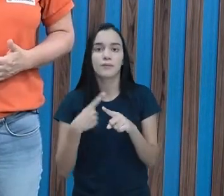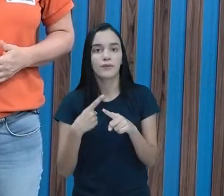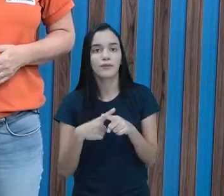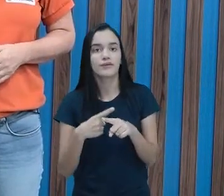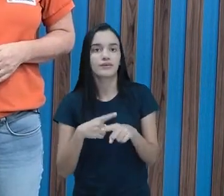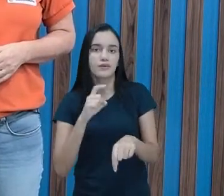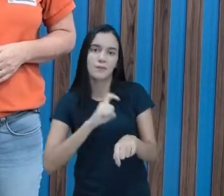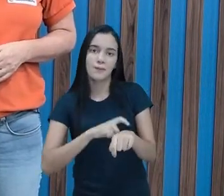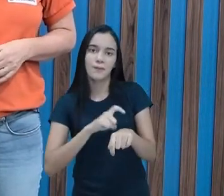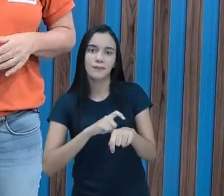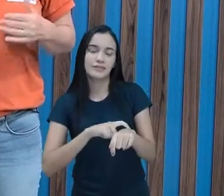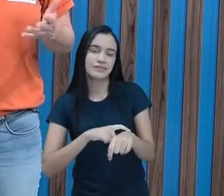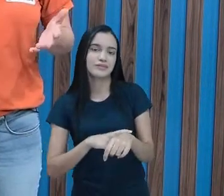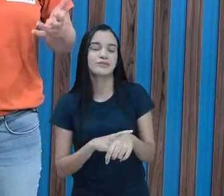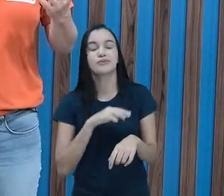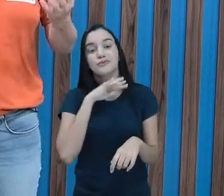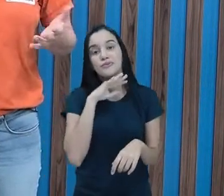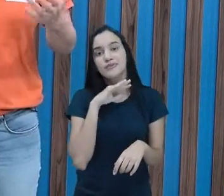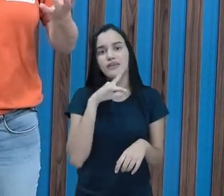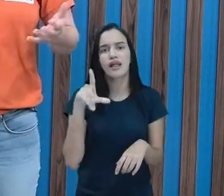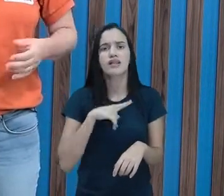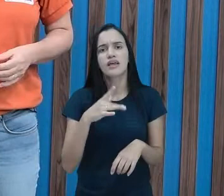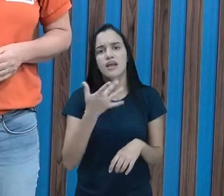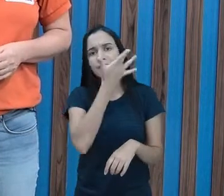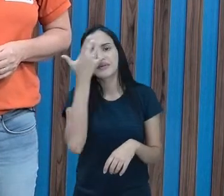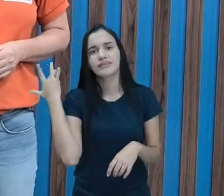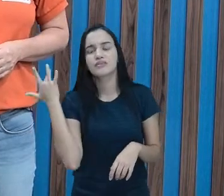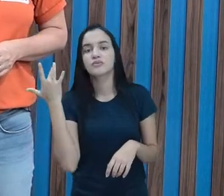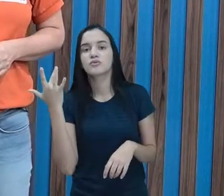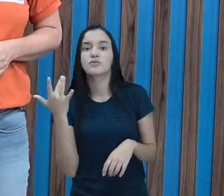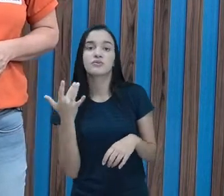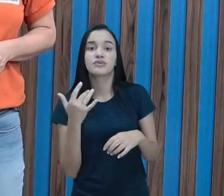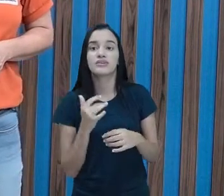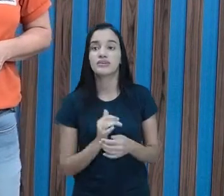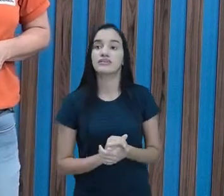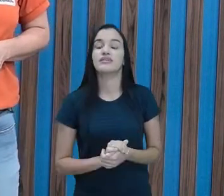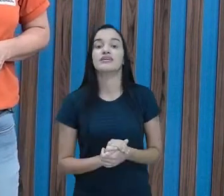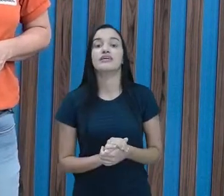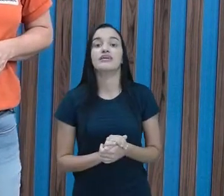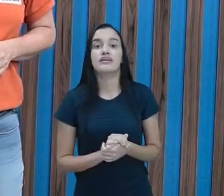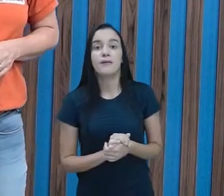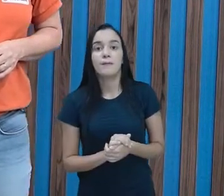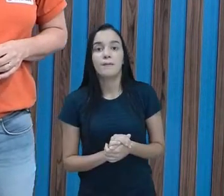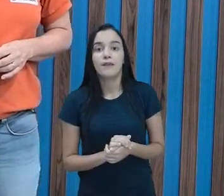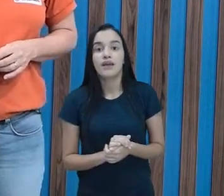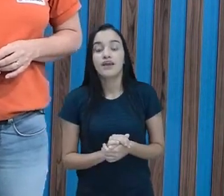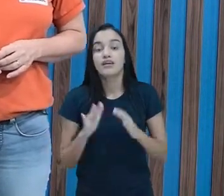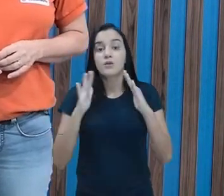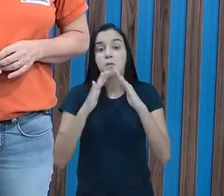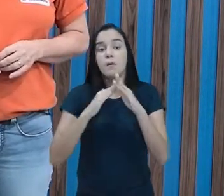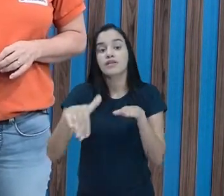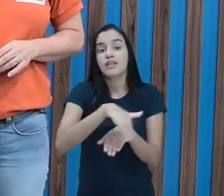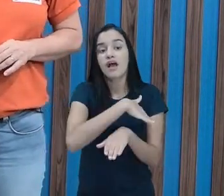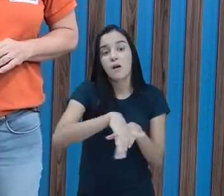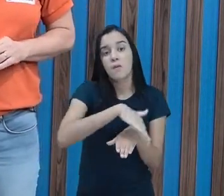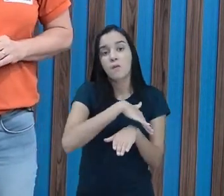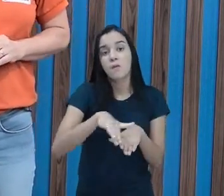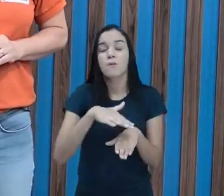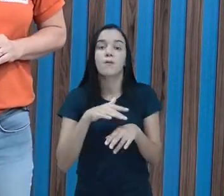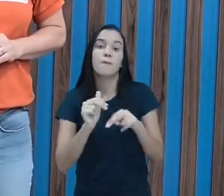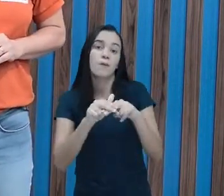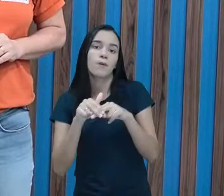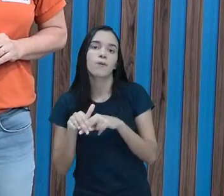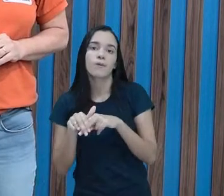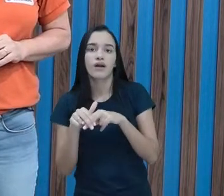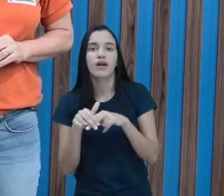situações desagradáveis. Tem pessoas que até hoje estão desabrigadas por causa das cheias. Outra questão muito séria é